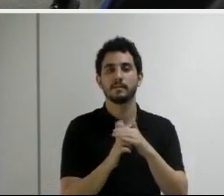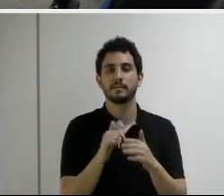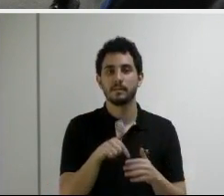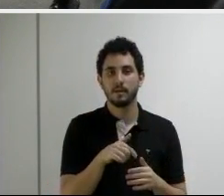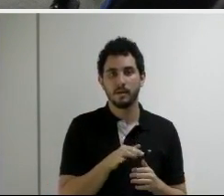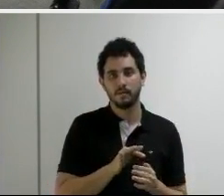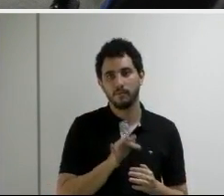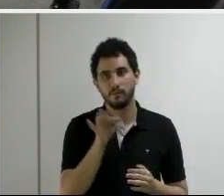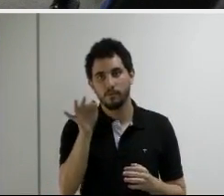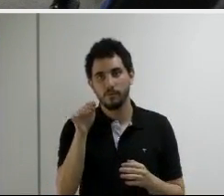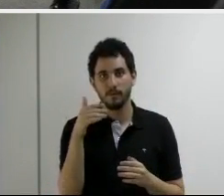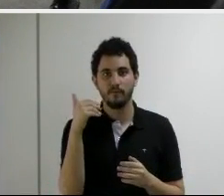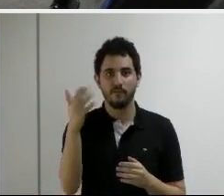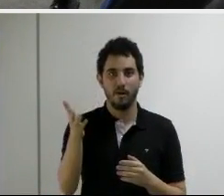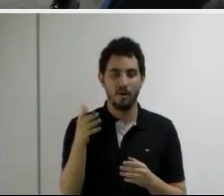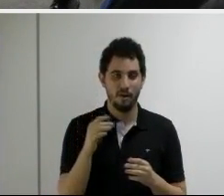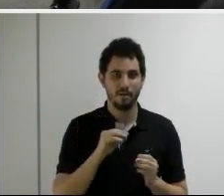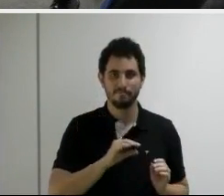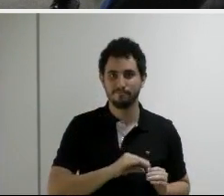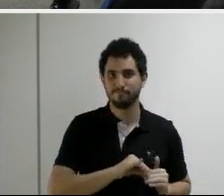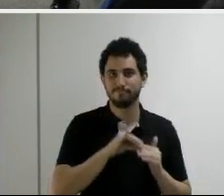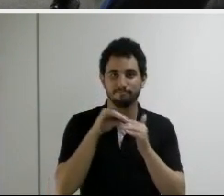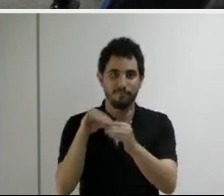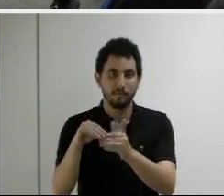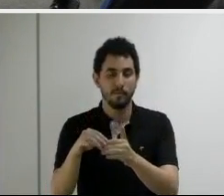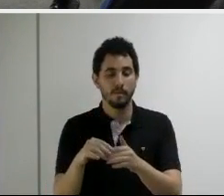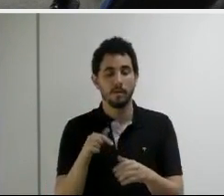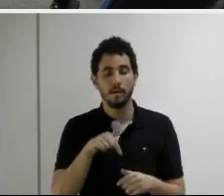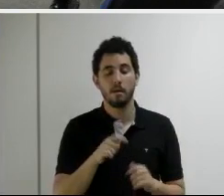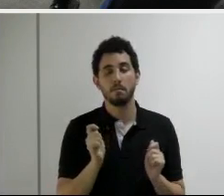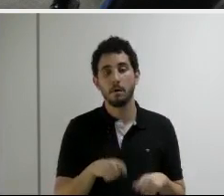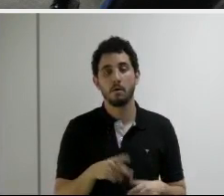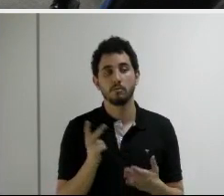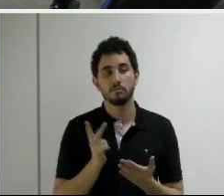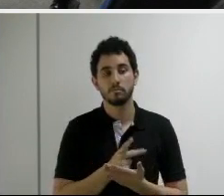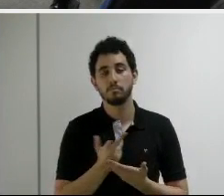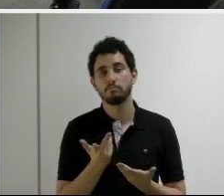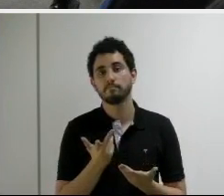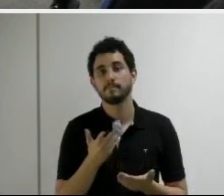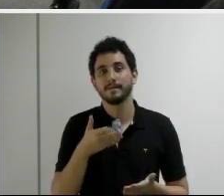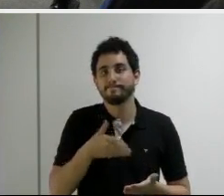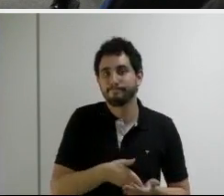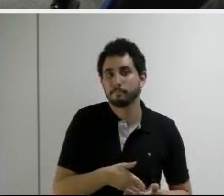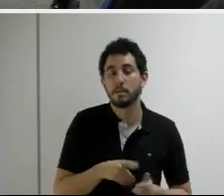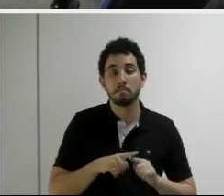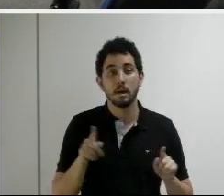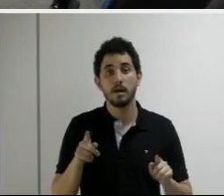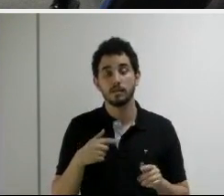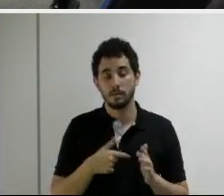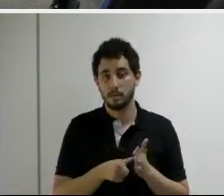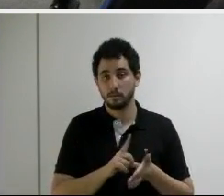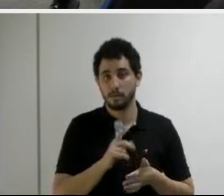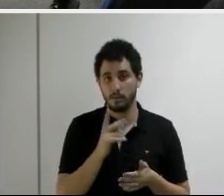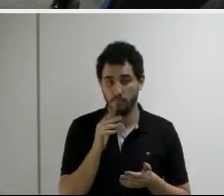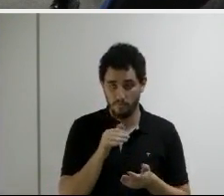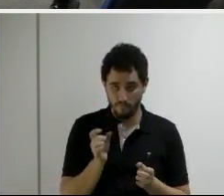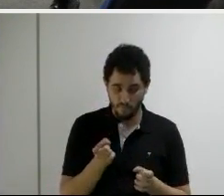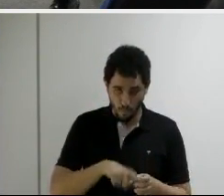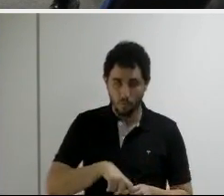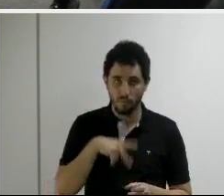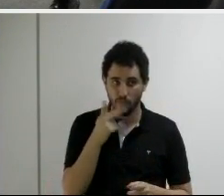para fazer negócios para fora, e não que de alguma maneira isso acabe restringindo. Mas volto a dizer, como eu abri a minha fala, acho